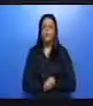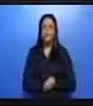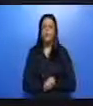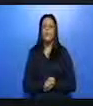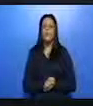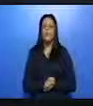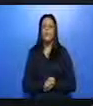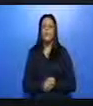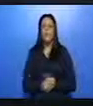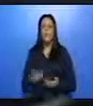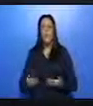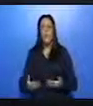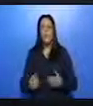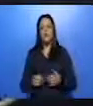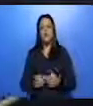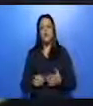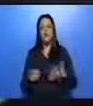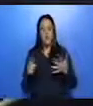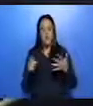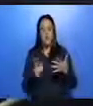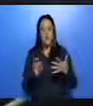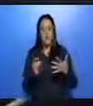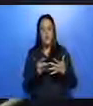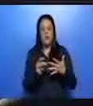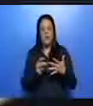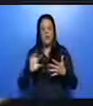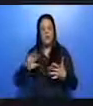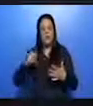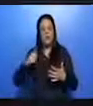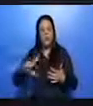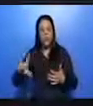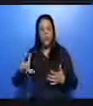Bom, uma outra classificação da oração subordinada,